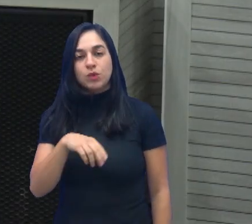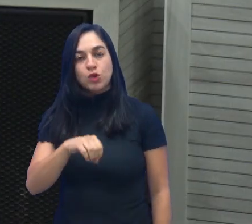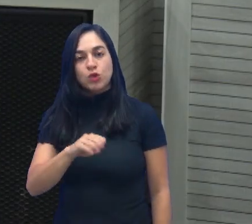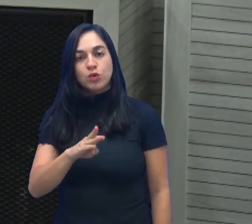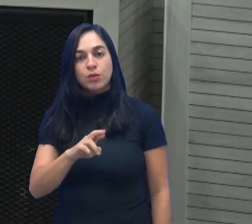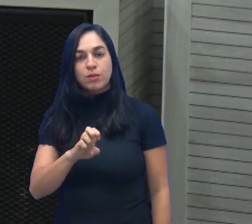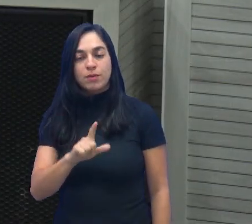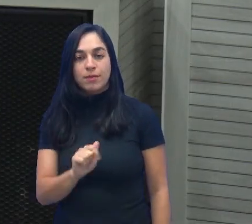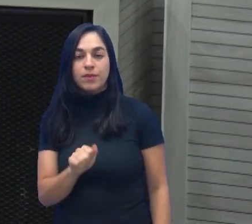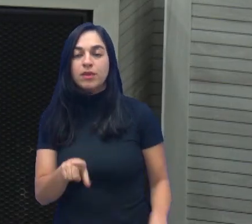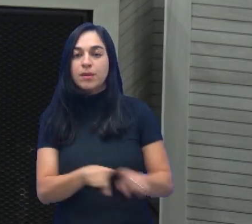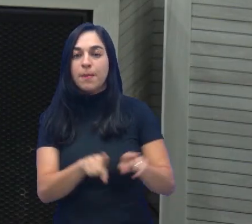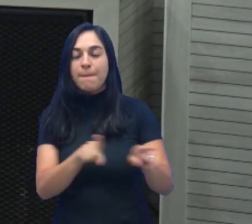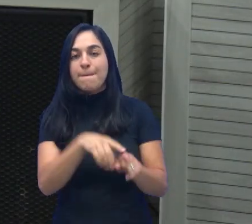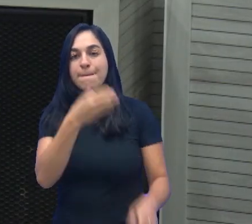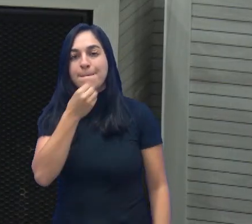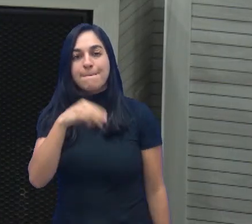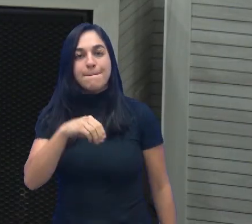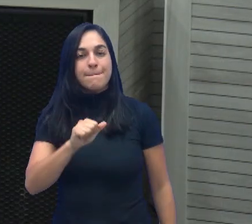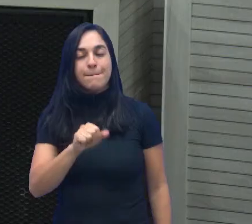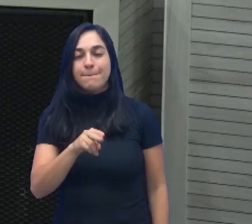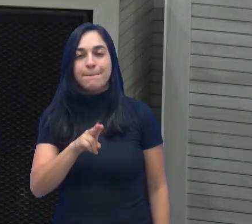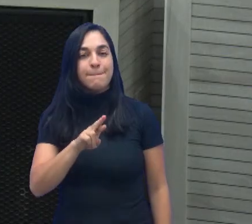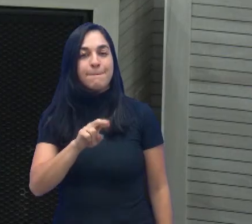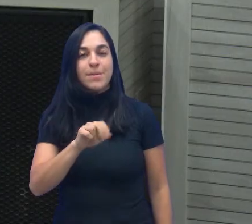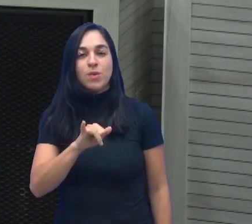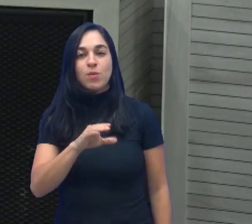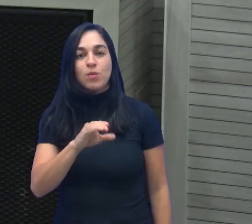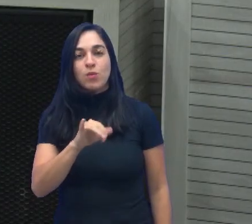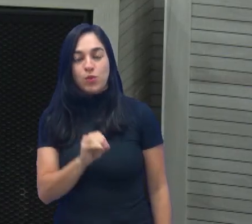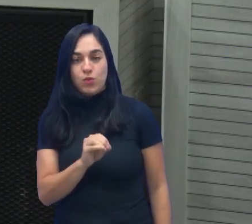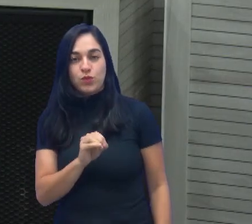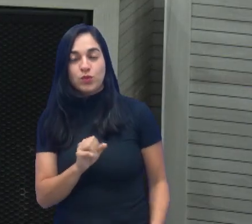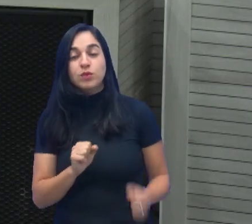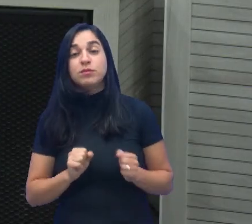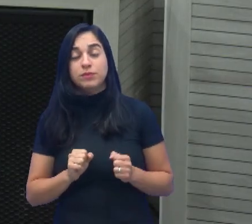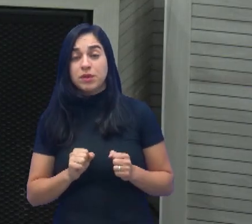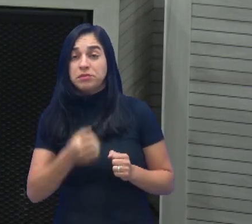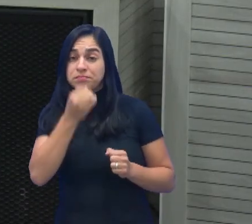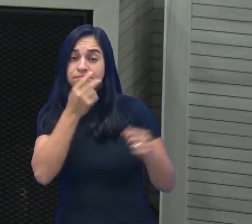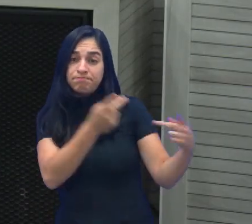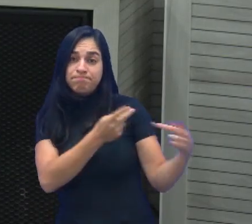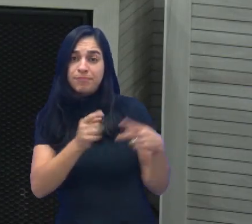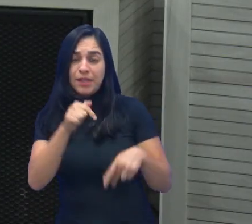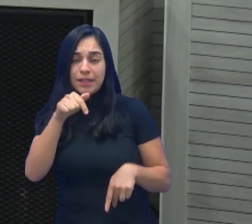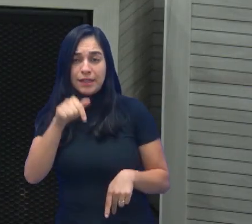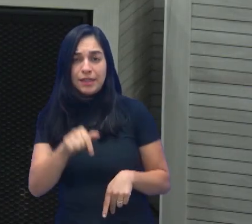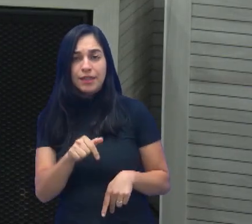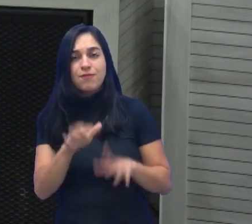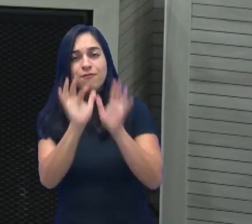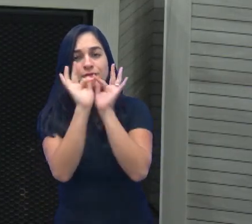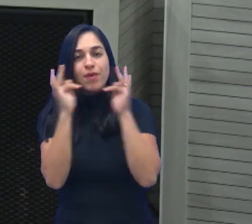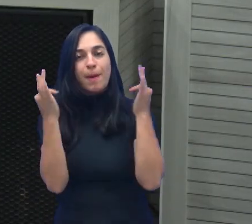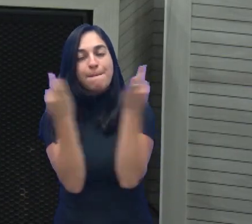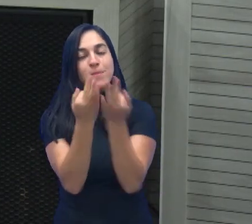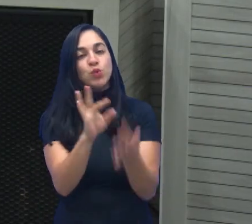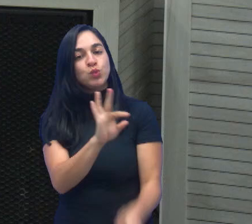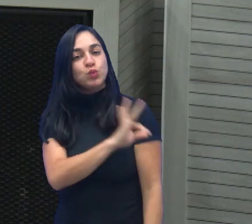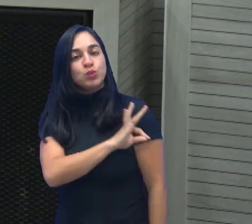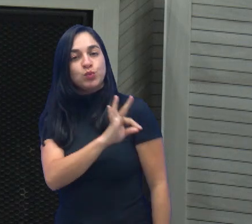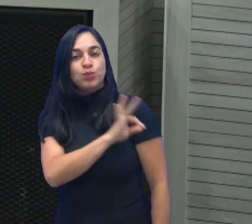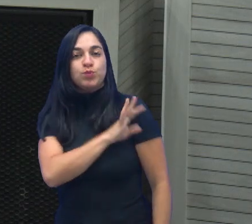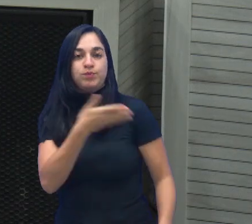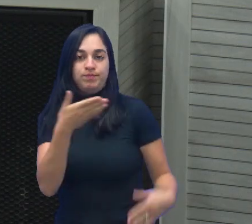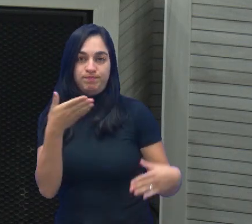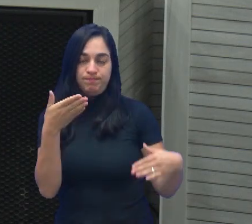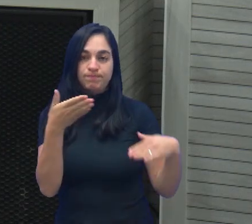Nóbrega, tá certo? Então, bem-vindos a essa casa, não é? São famílias de GCMs que estão aí dando a vida,